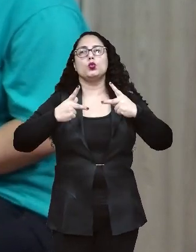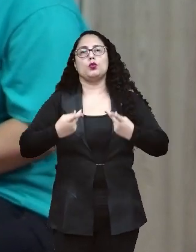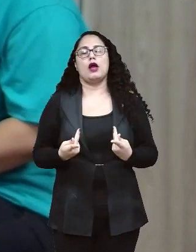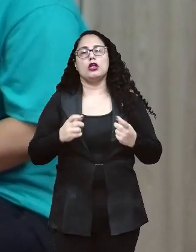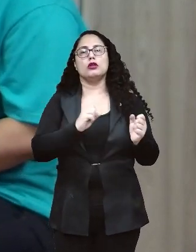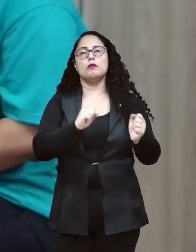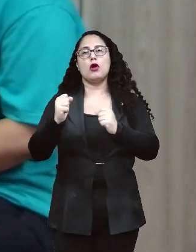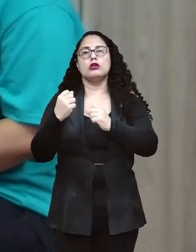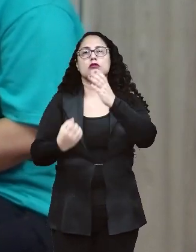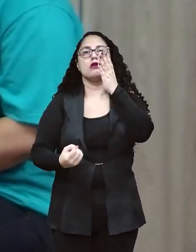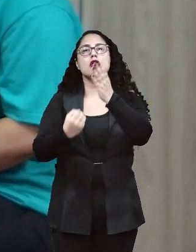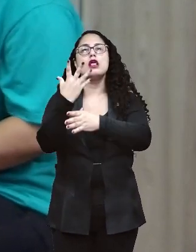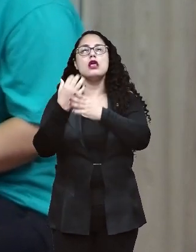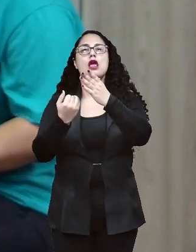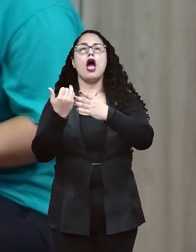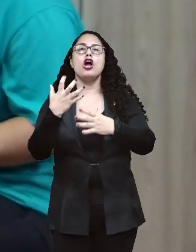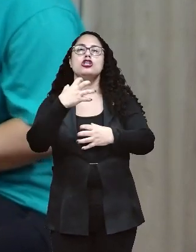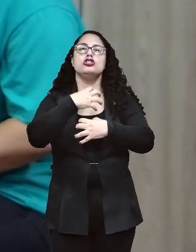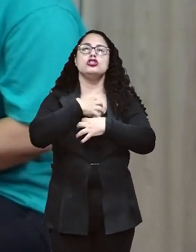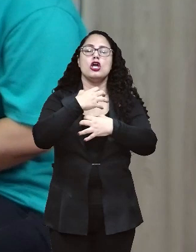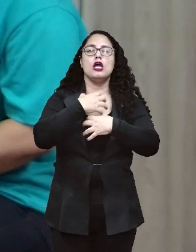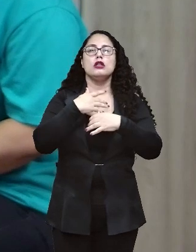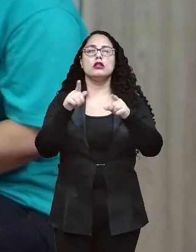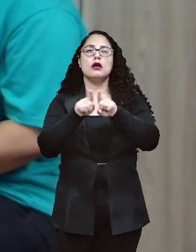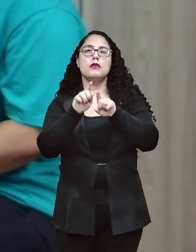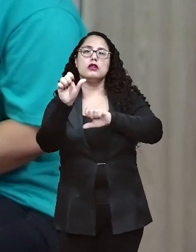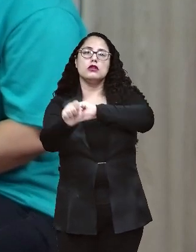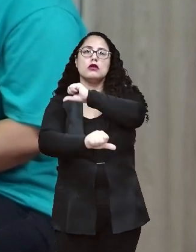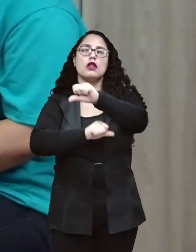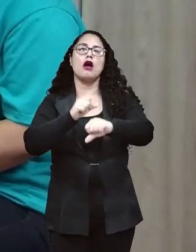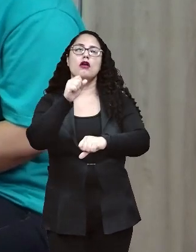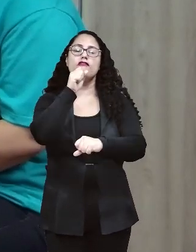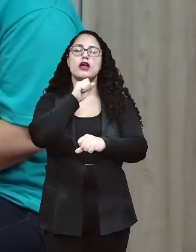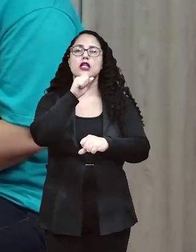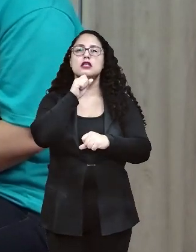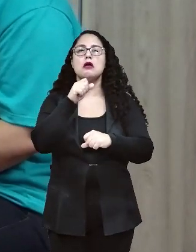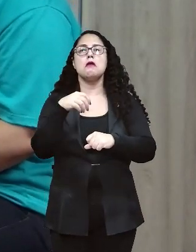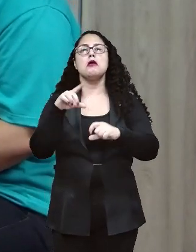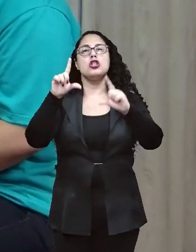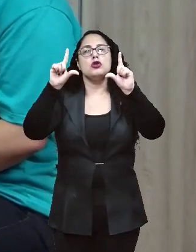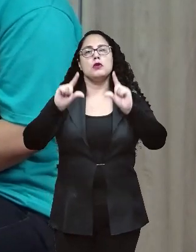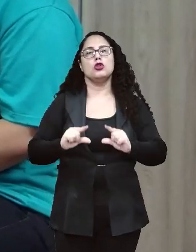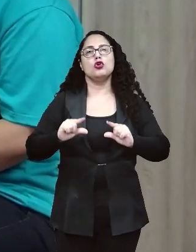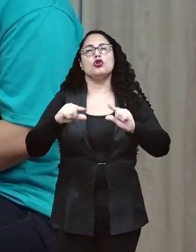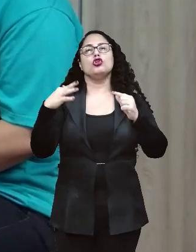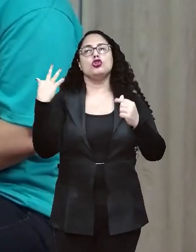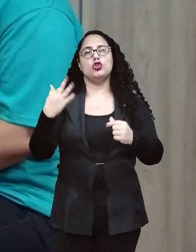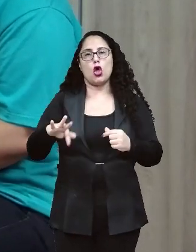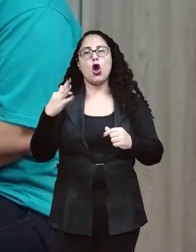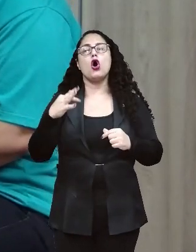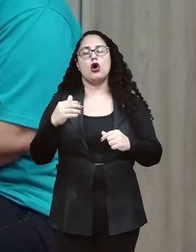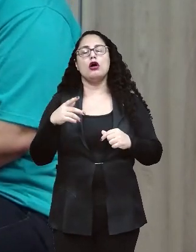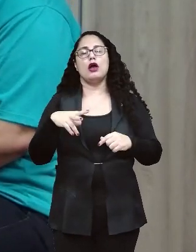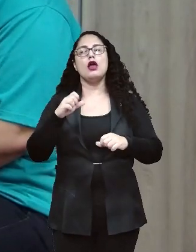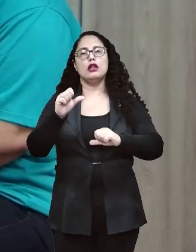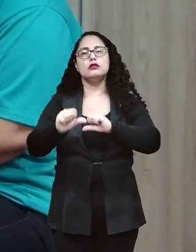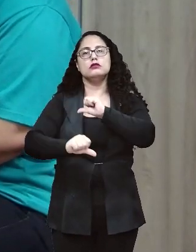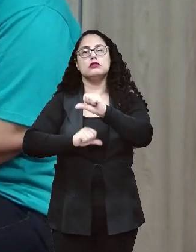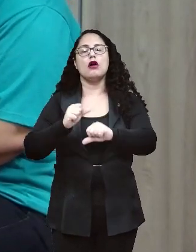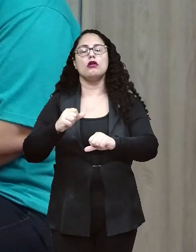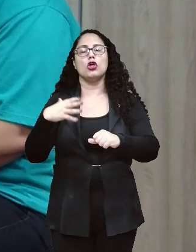todos podemos construir, de repente, maneiras de tornar o envelhecimento menos doloroso, porque muitas vezes ele se torna